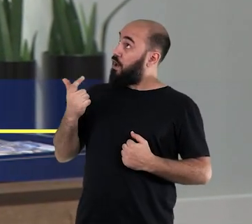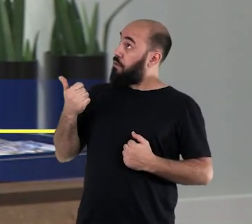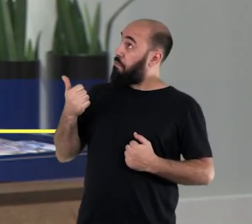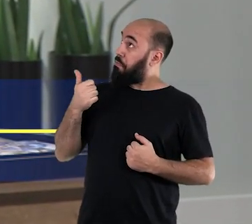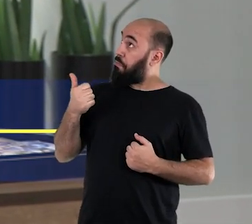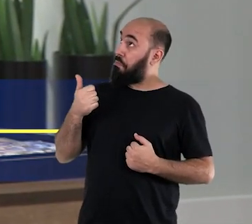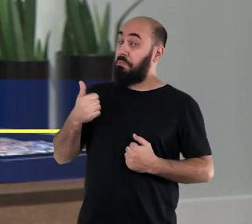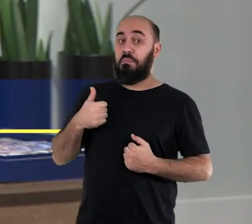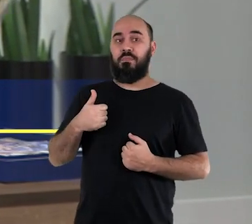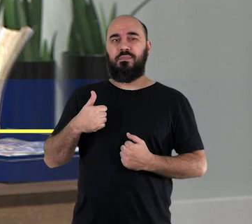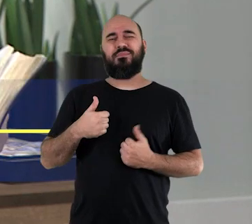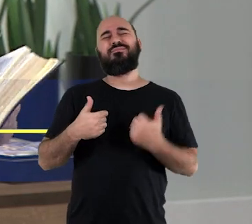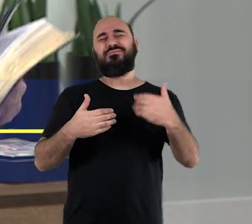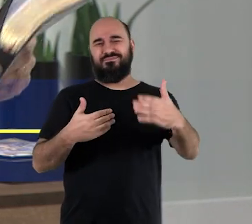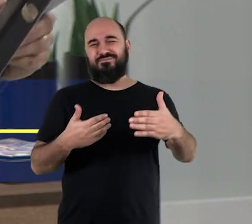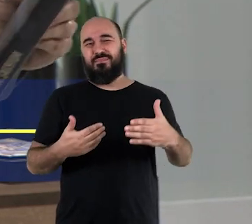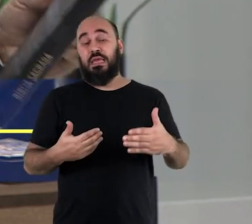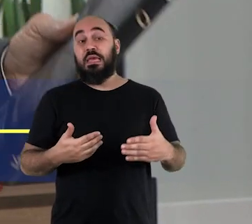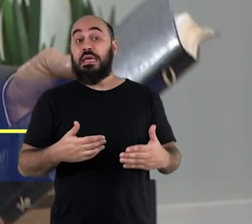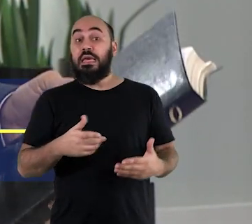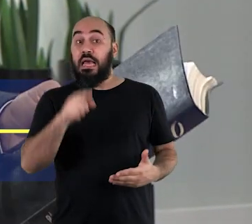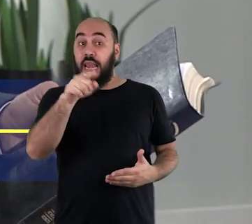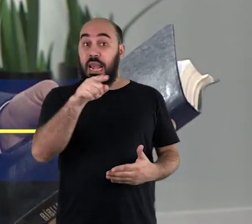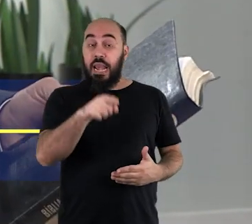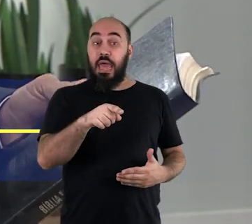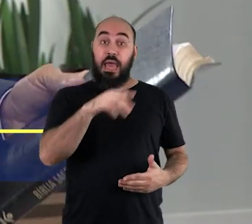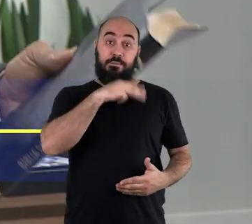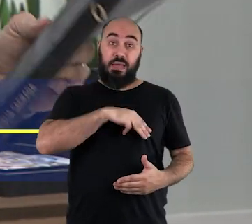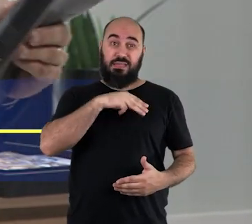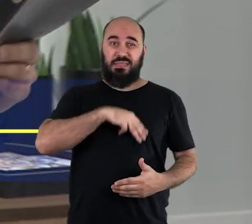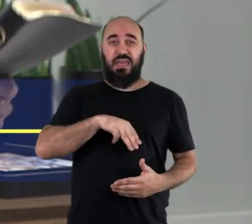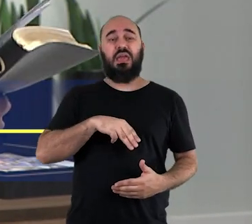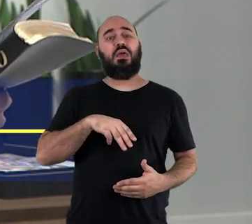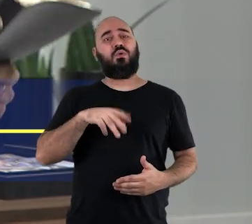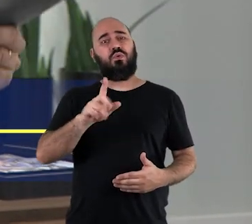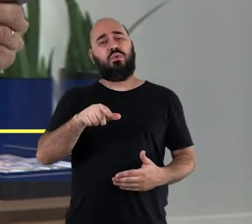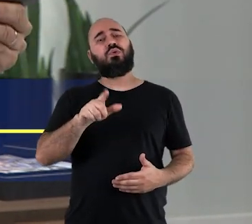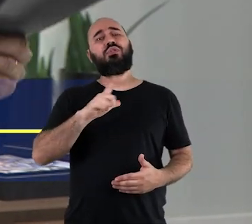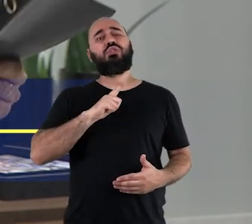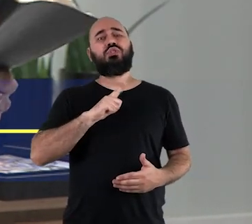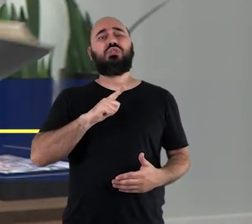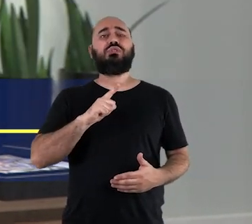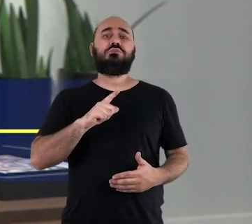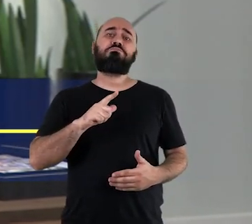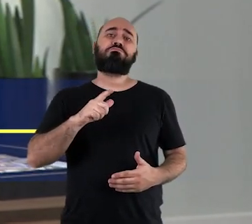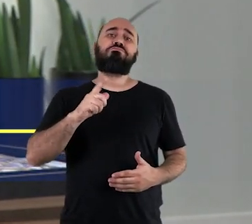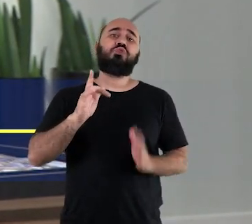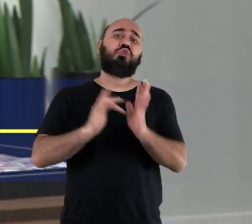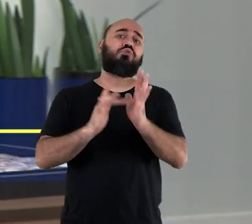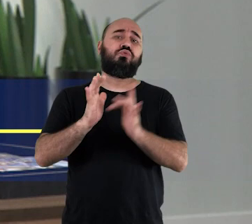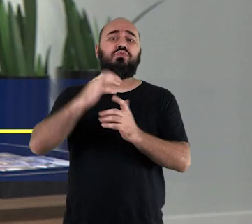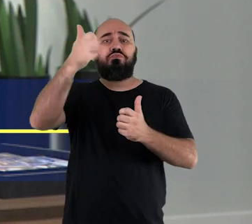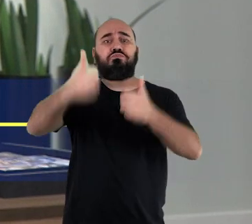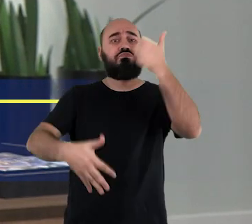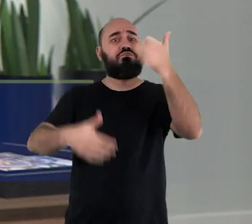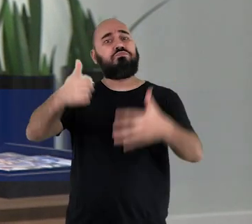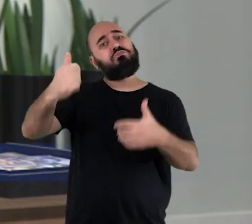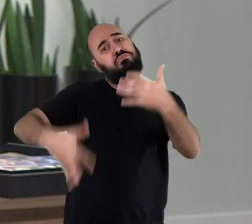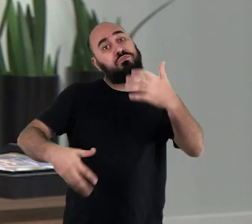fala dessa experiência de Elias quando foi a Sarepta e foi ali cuidado, alimentado por uma senhora